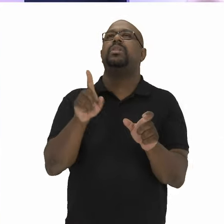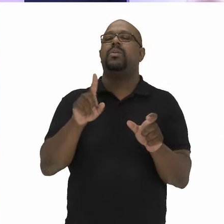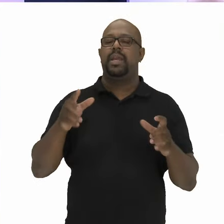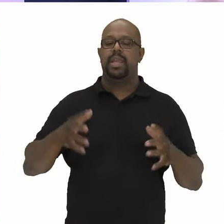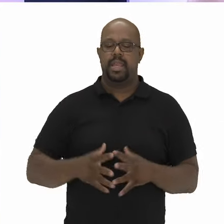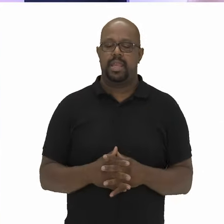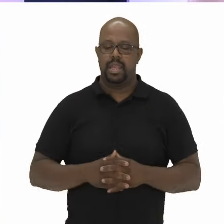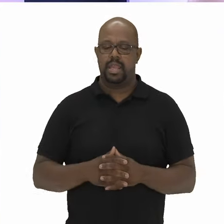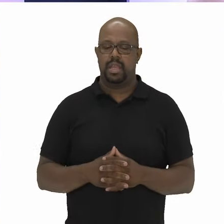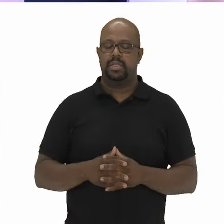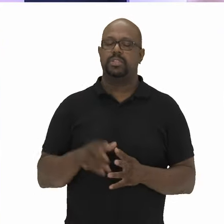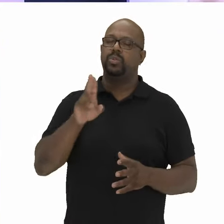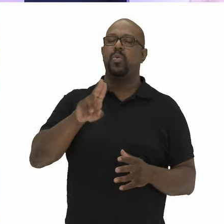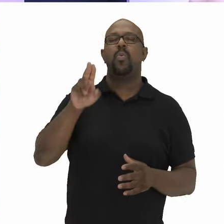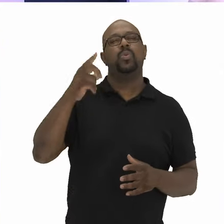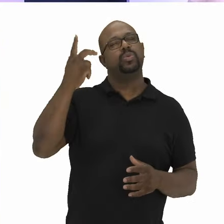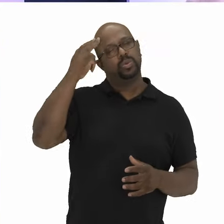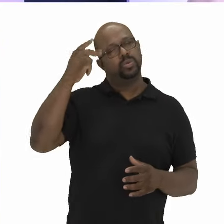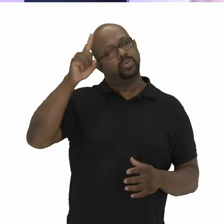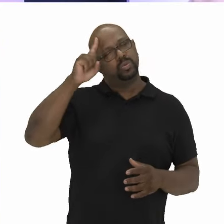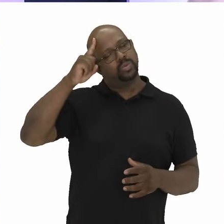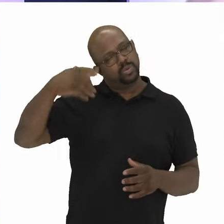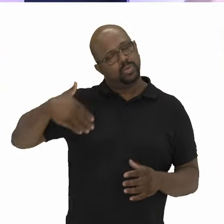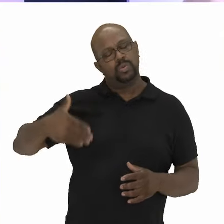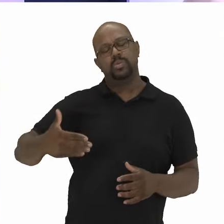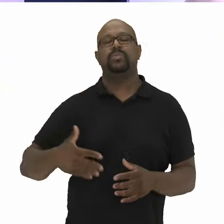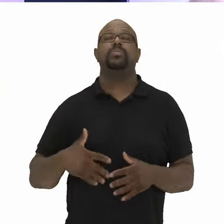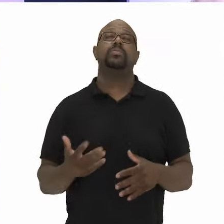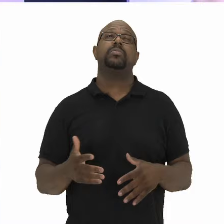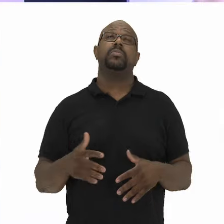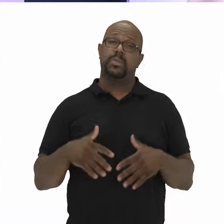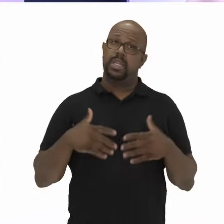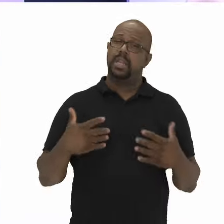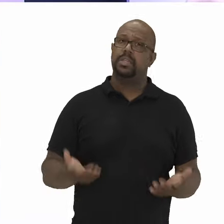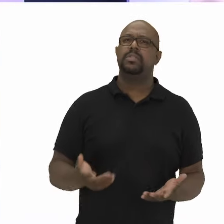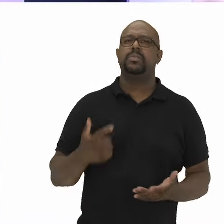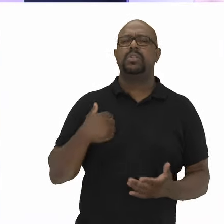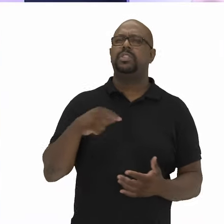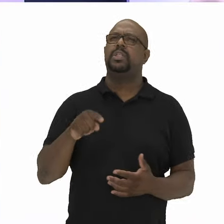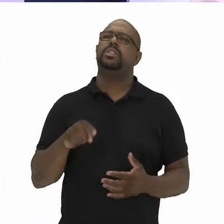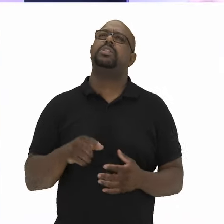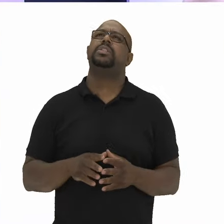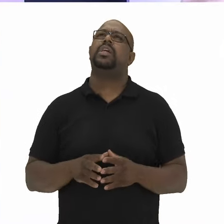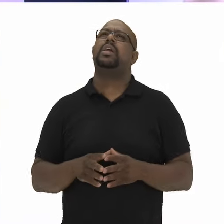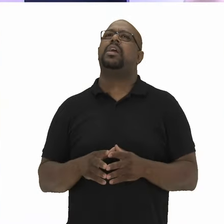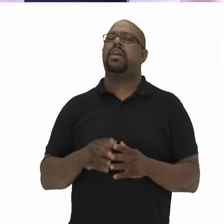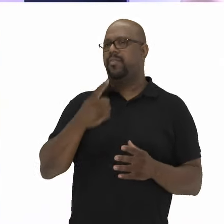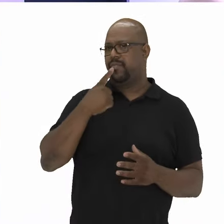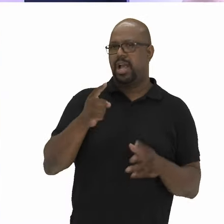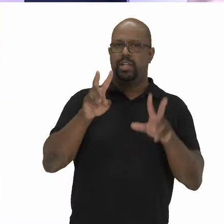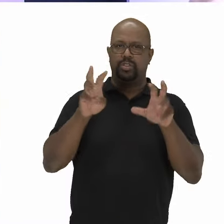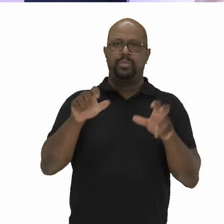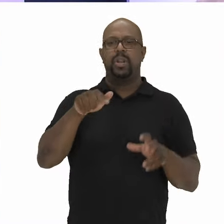são eh de uso cotidiano que não são de uso comum e aí quando a gente eh fala sobre a